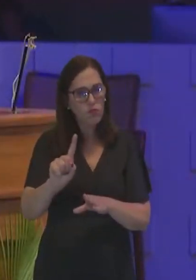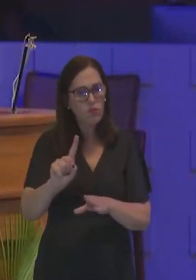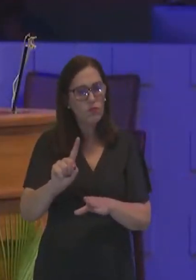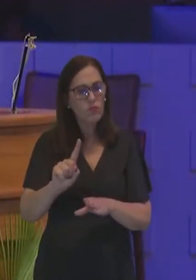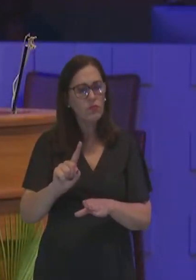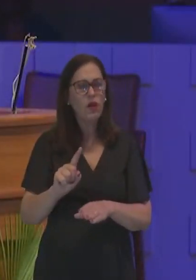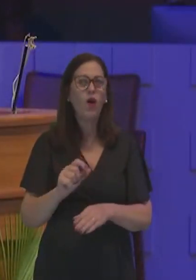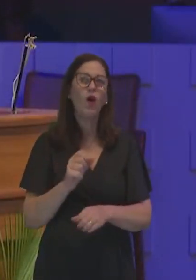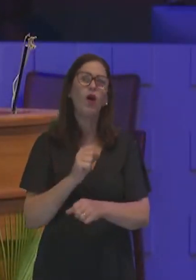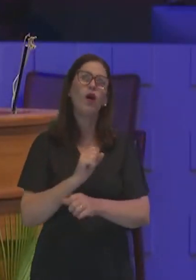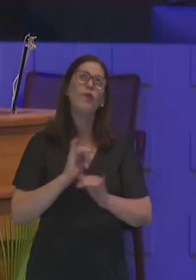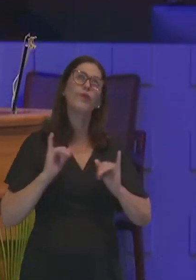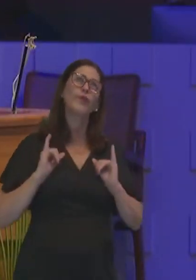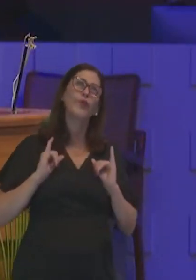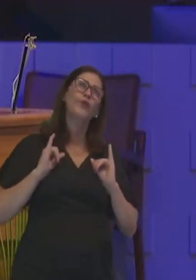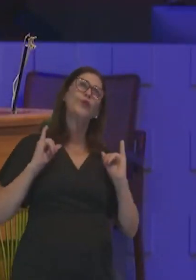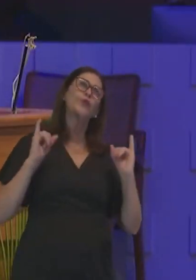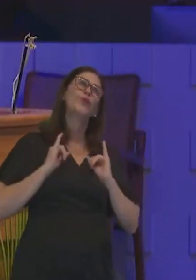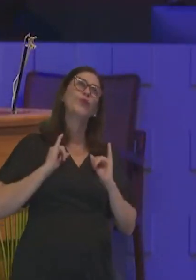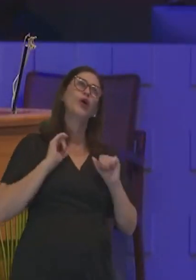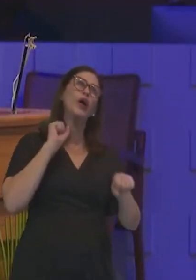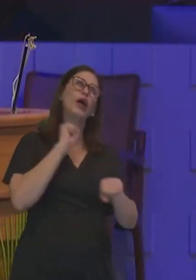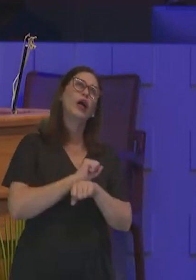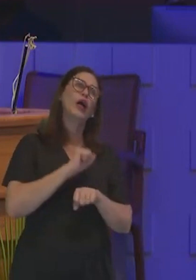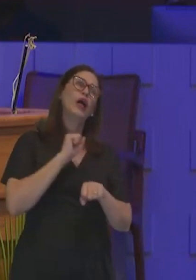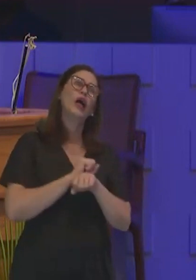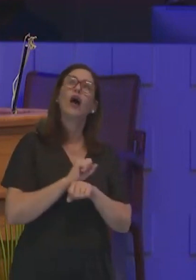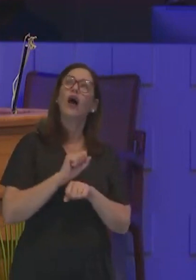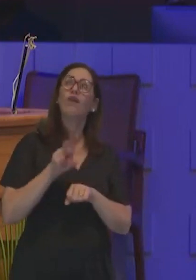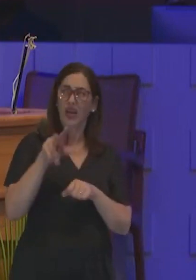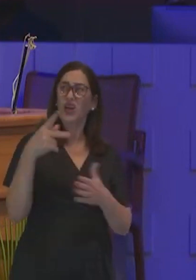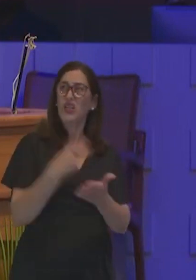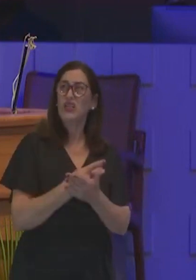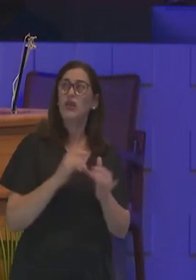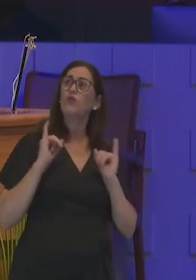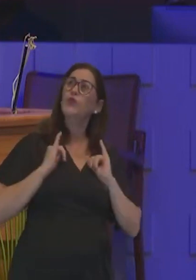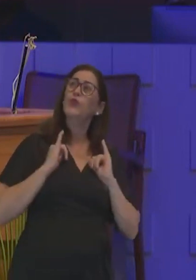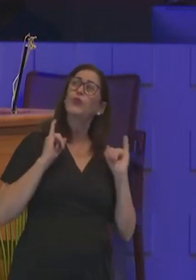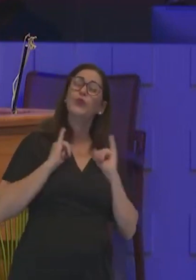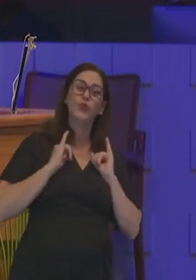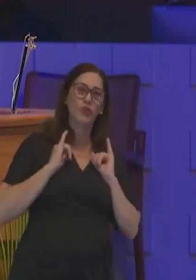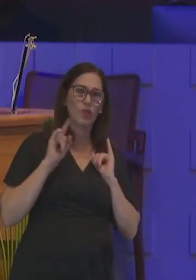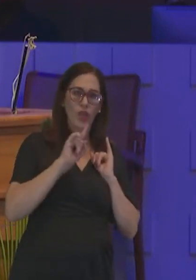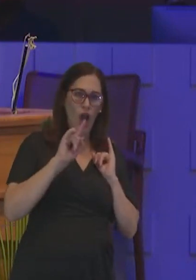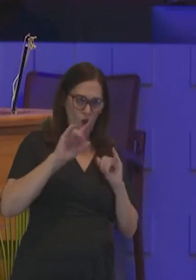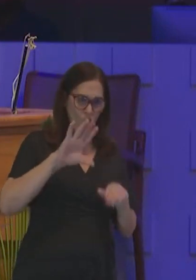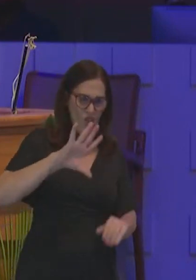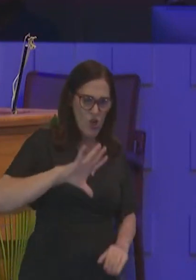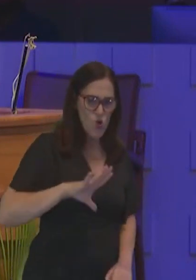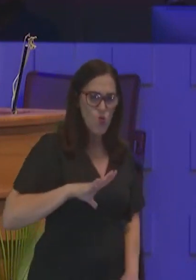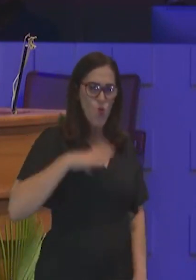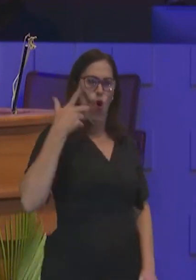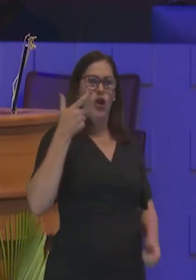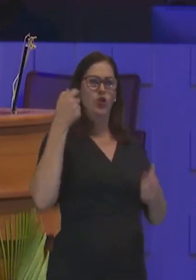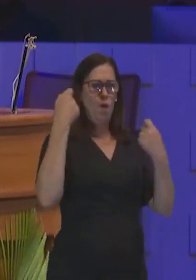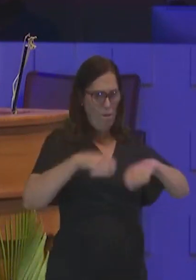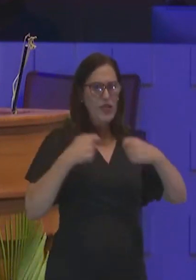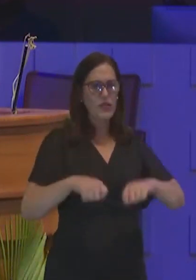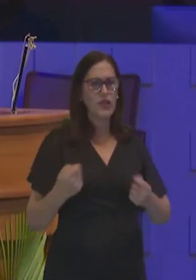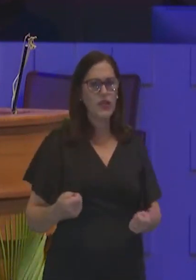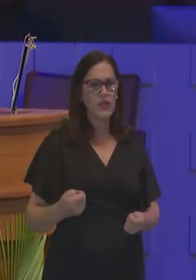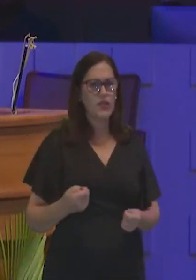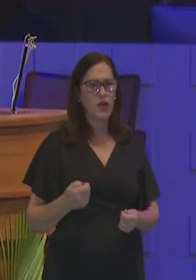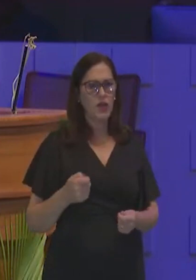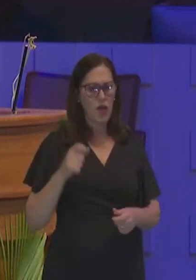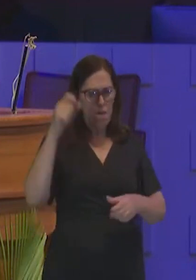ou de braços cruzados, esperando as coisas acontecerem. Sejam corajosos e